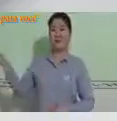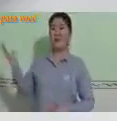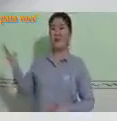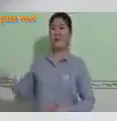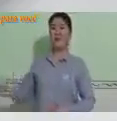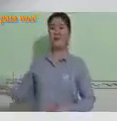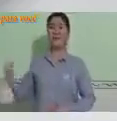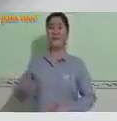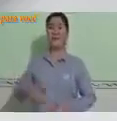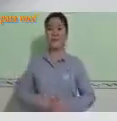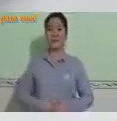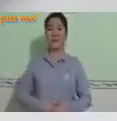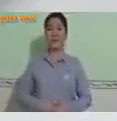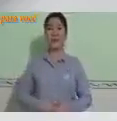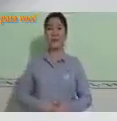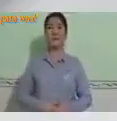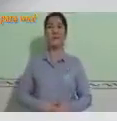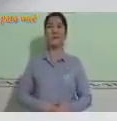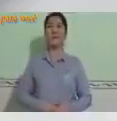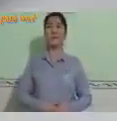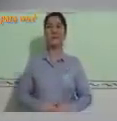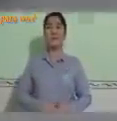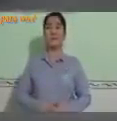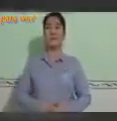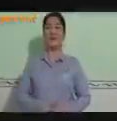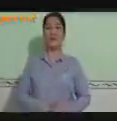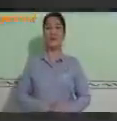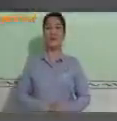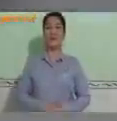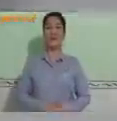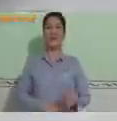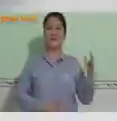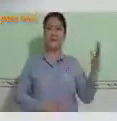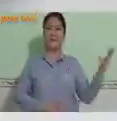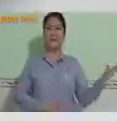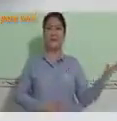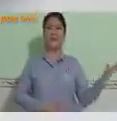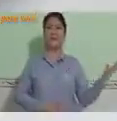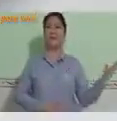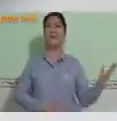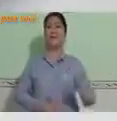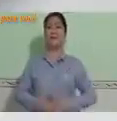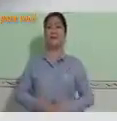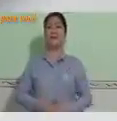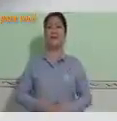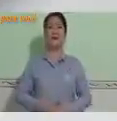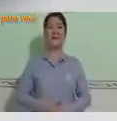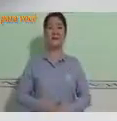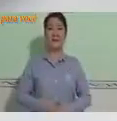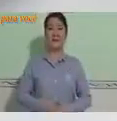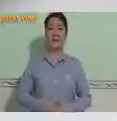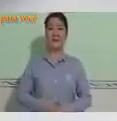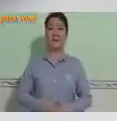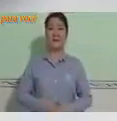Além disso, vírgula, em alguns casos é possível que, vírgula, após a cirurgia, vírgula, os sintomas como formigamento ou sensação de agulhas